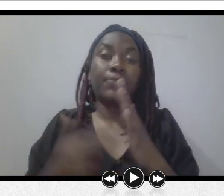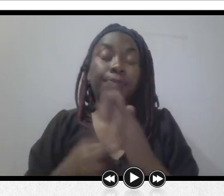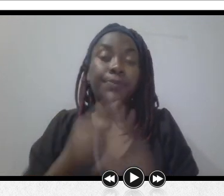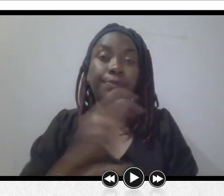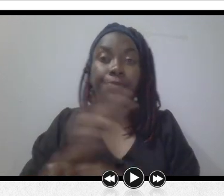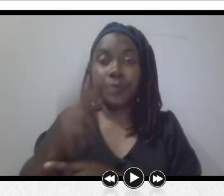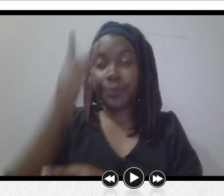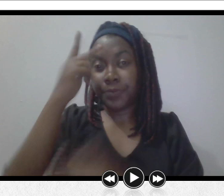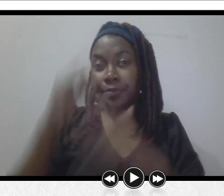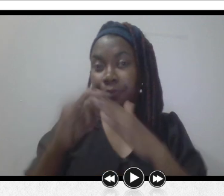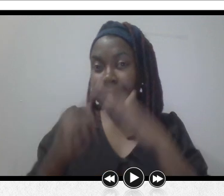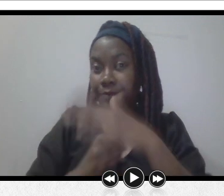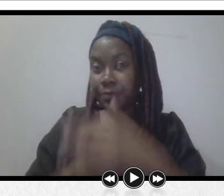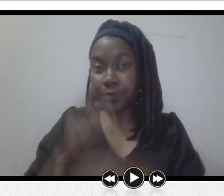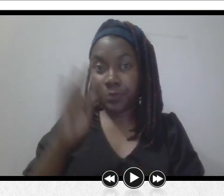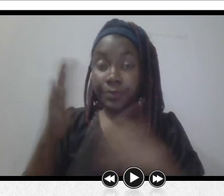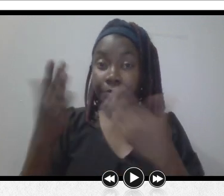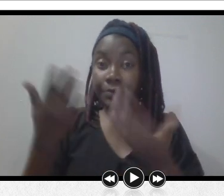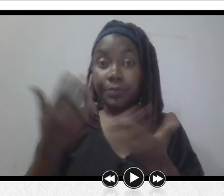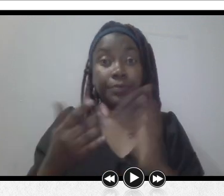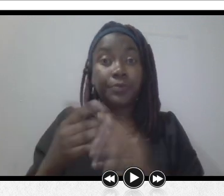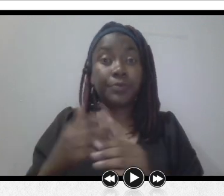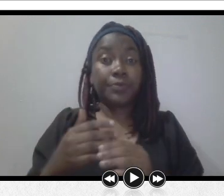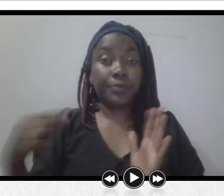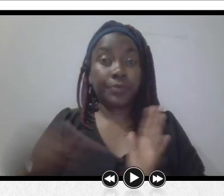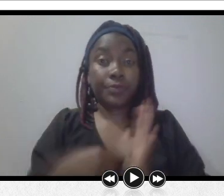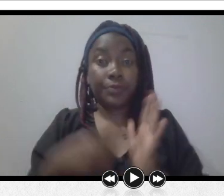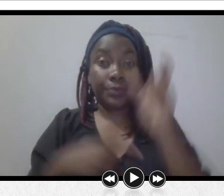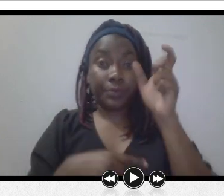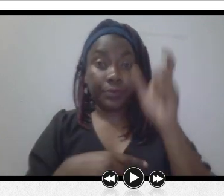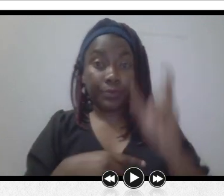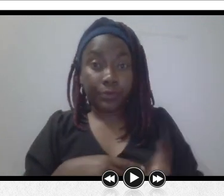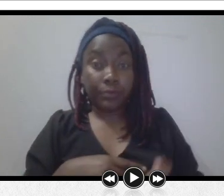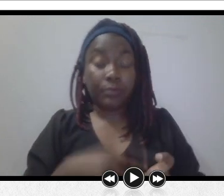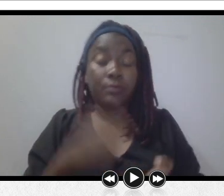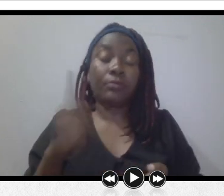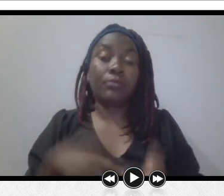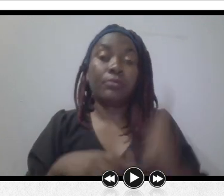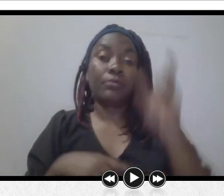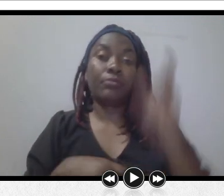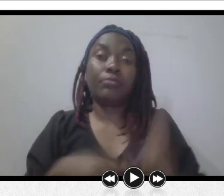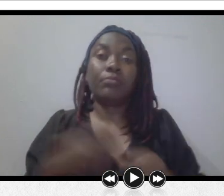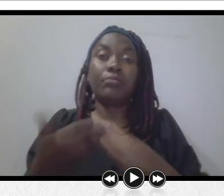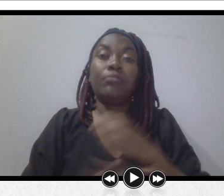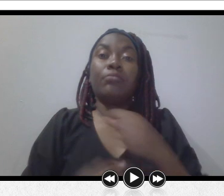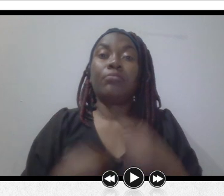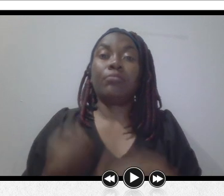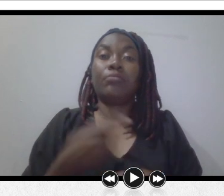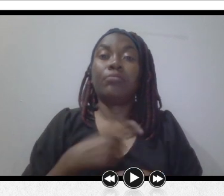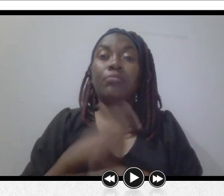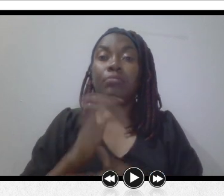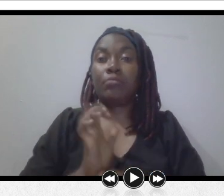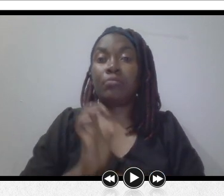federação. Então, o propósito desse modelo de agencificação foi o propósito básico de que nós teríamos um